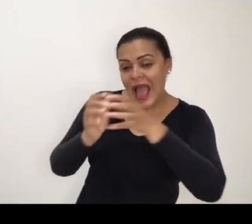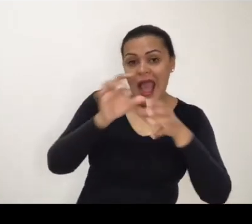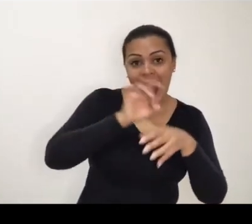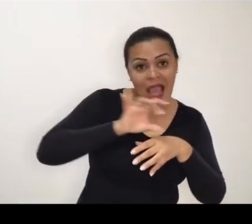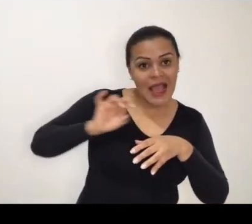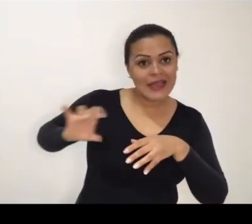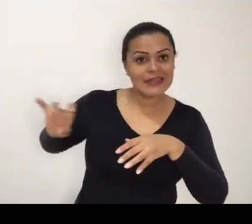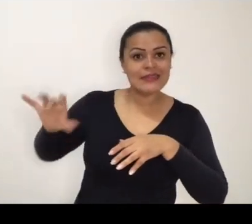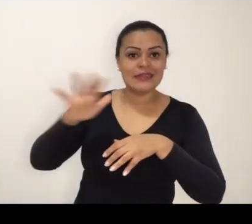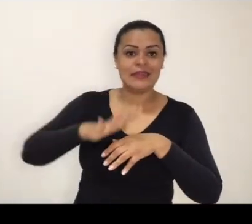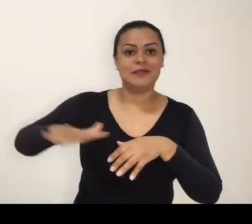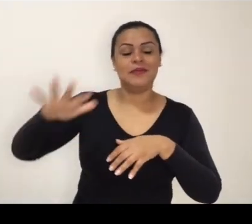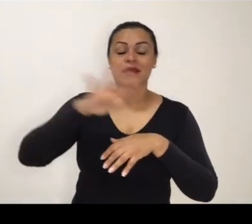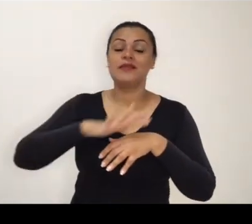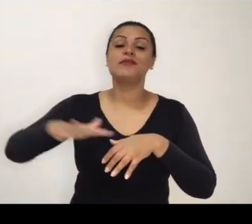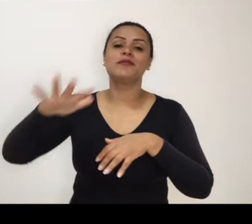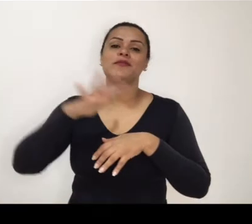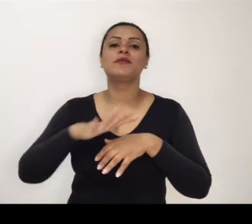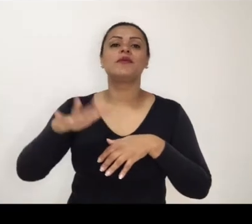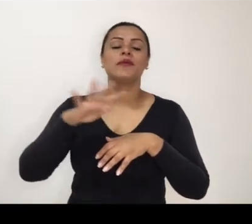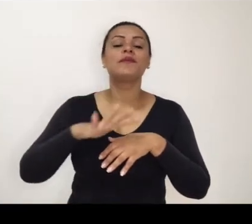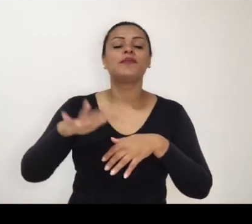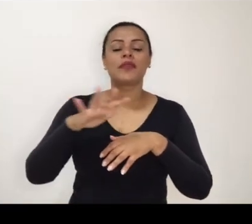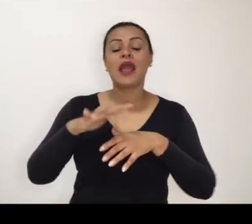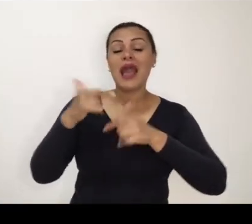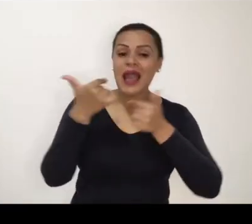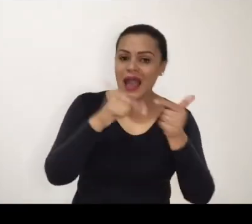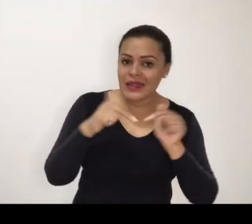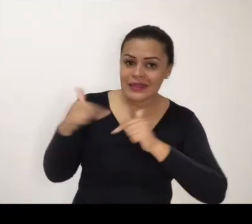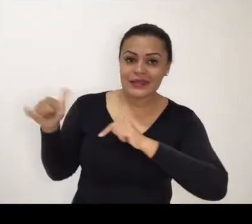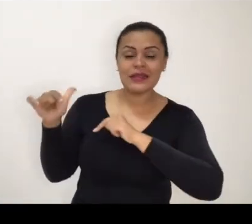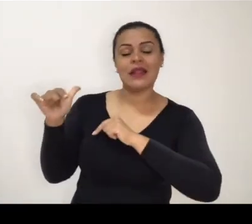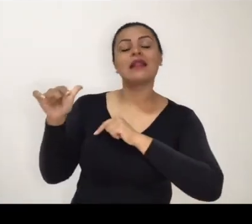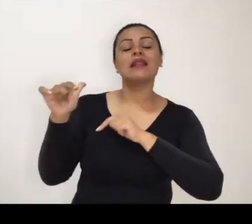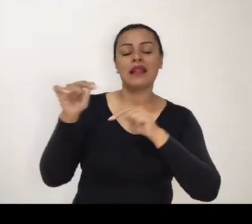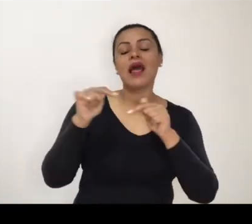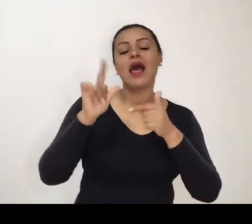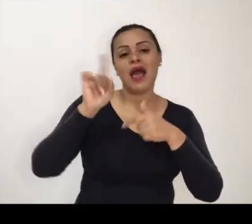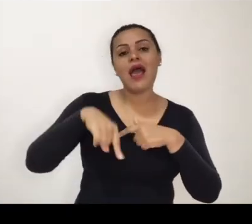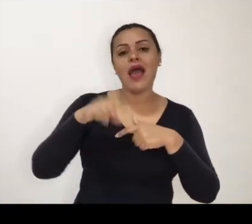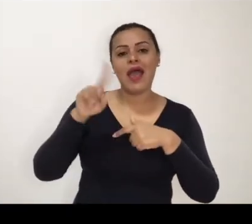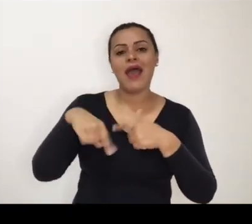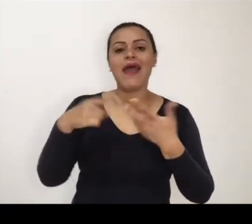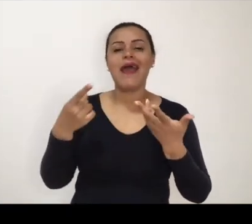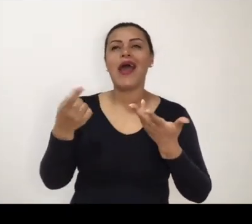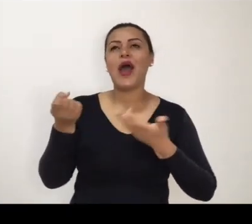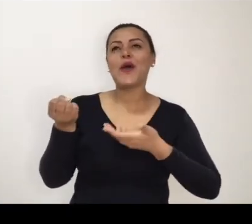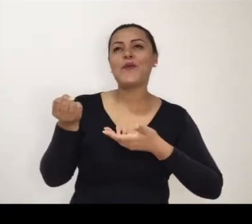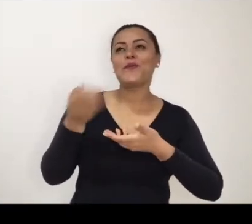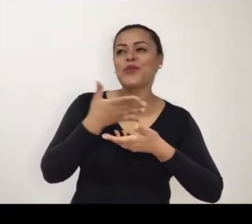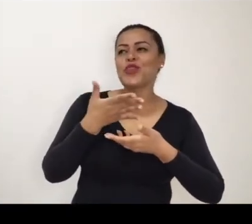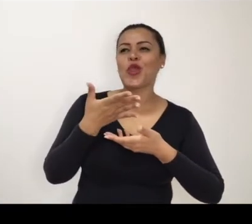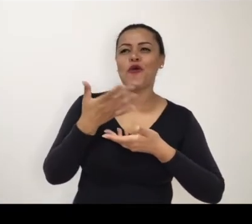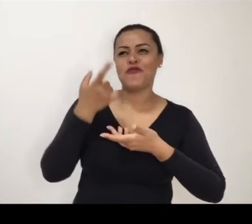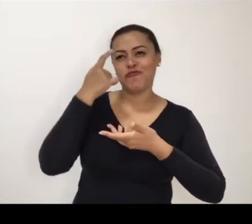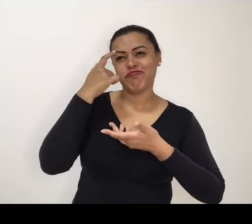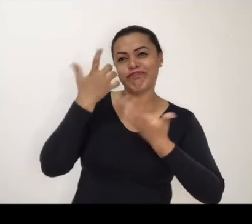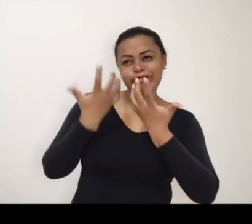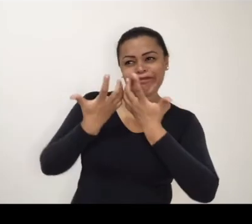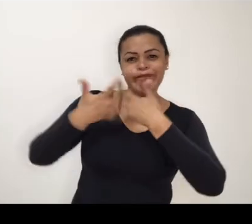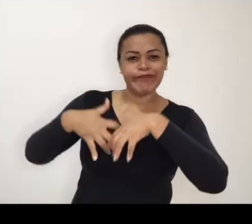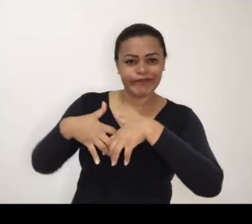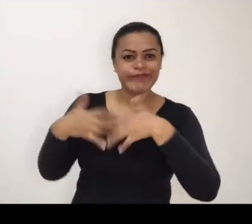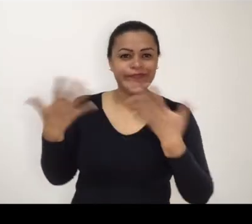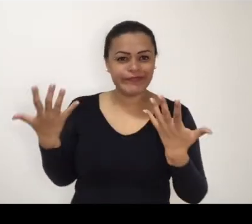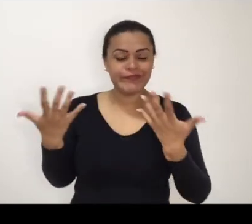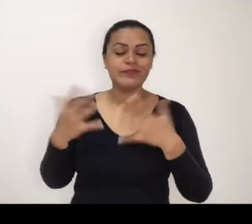cada espaço, cada trabalho é uma nova configuração de ser.